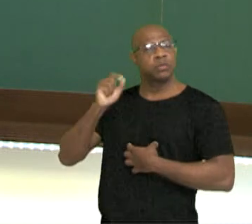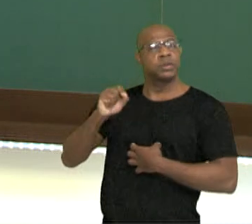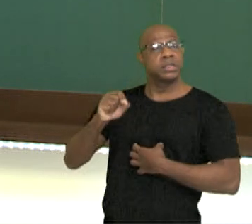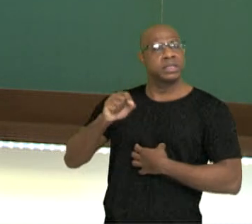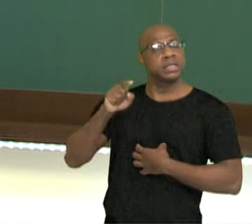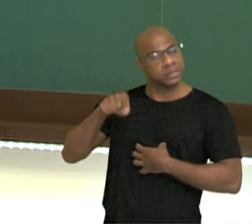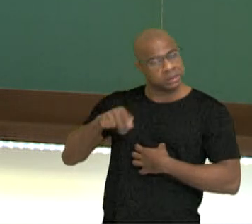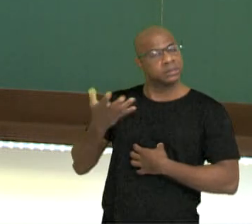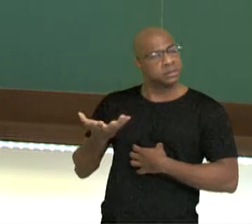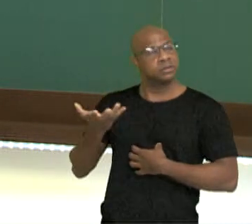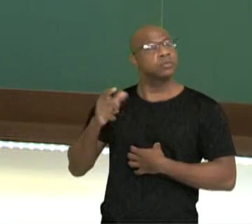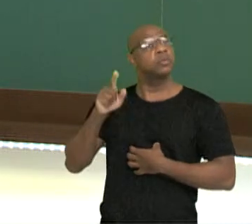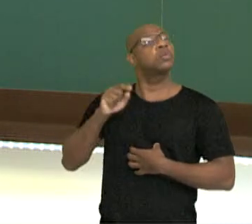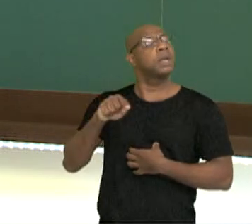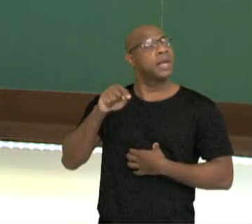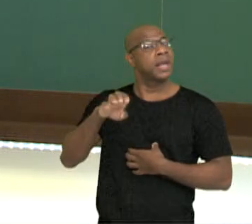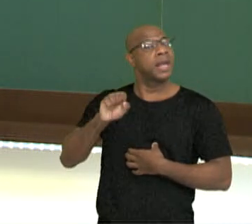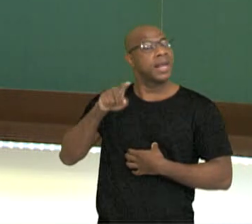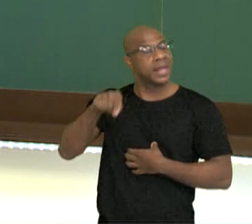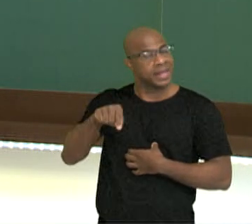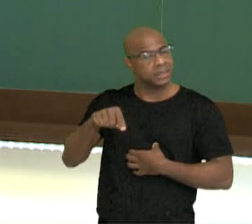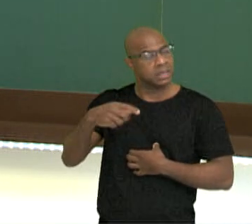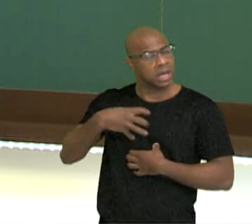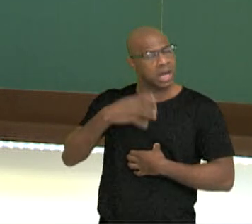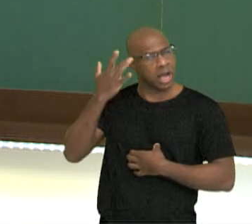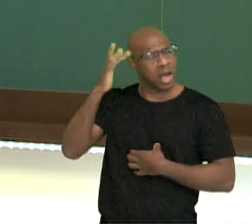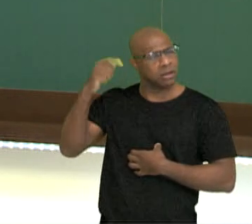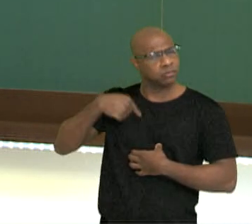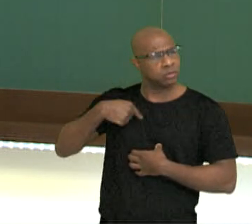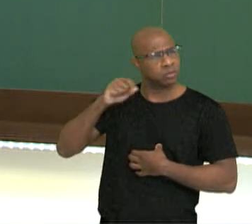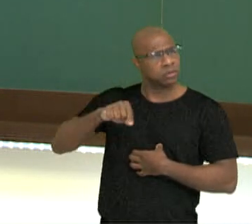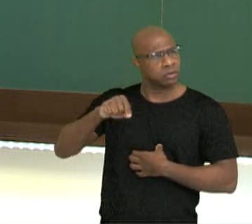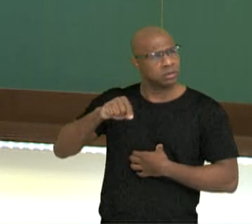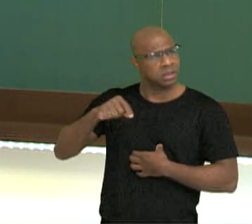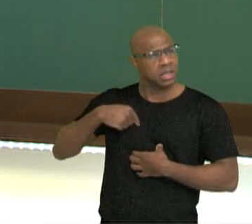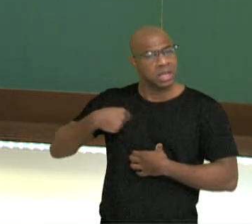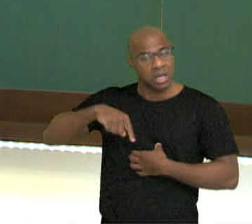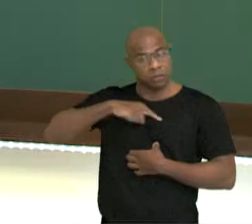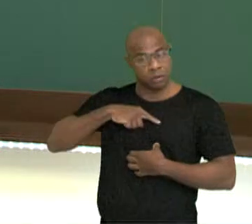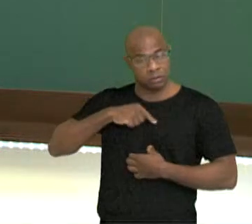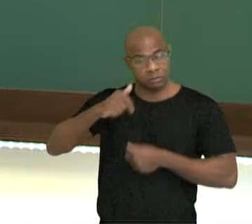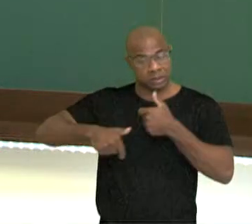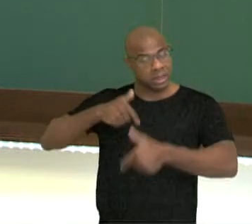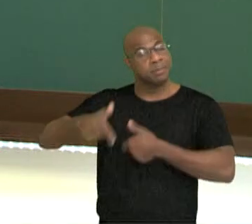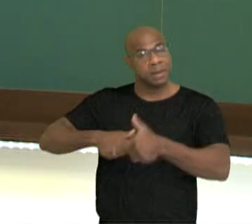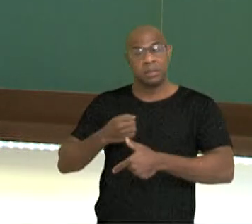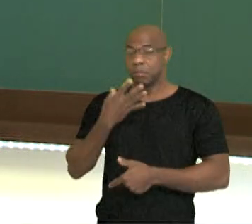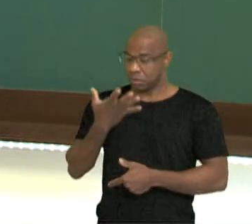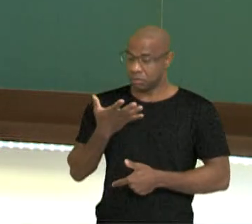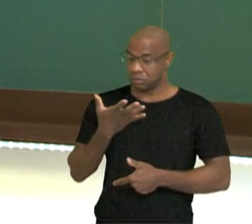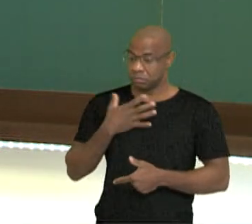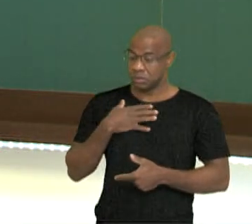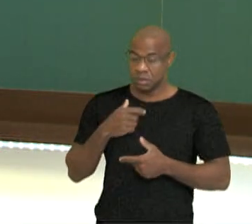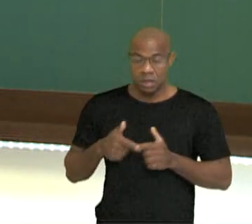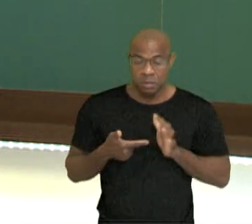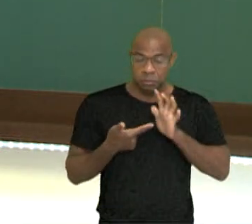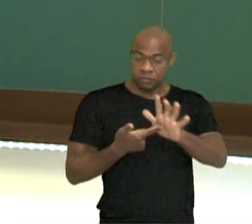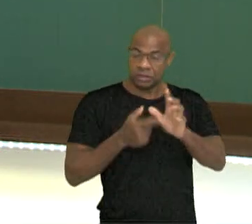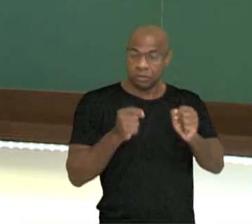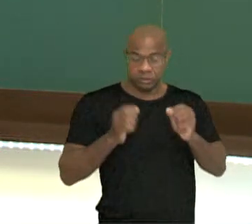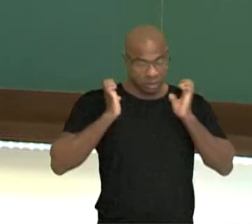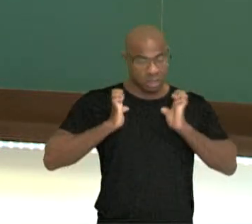isso. Esse, acho eu, é o bom embate da nossa profissão. Agir de maneira